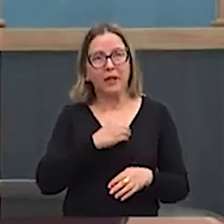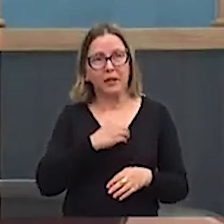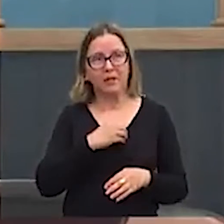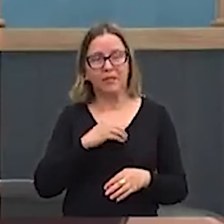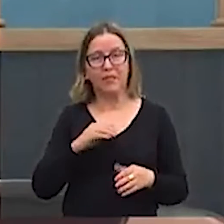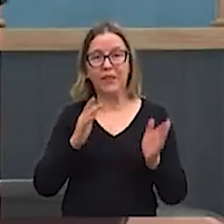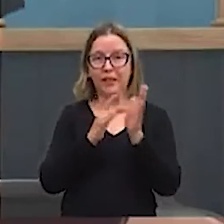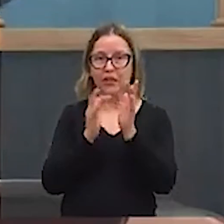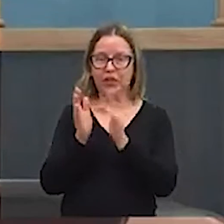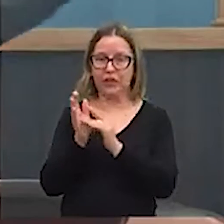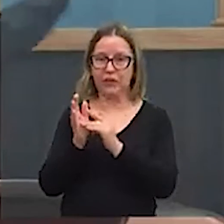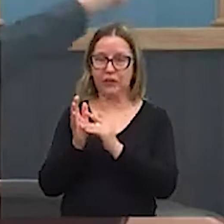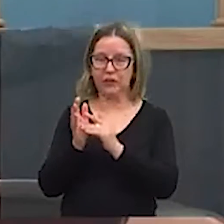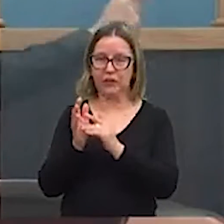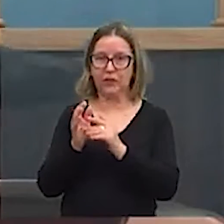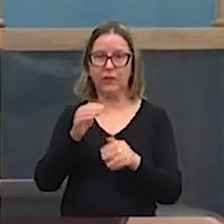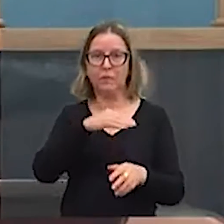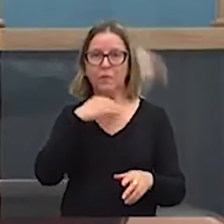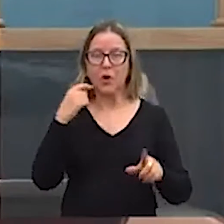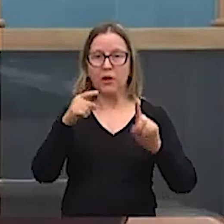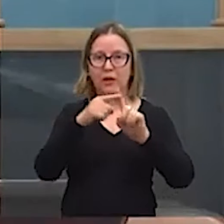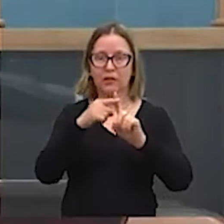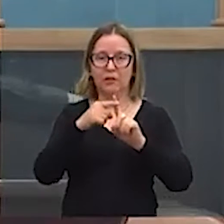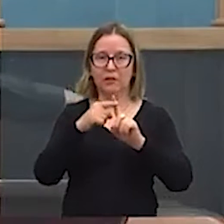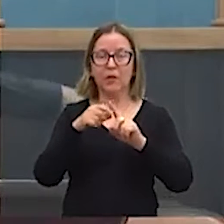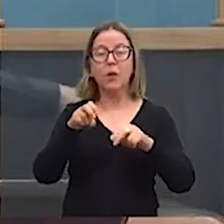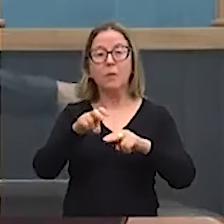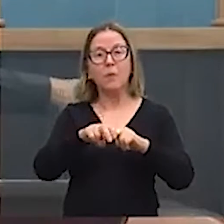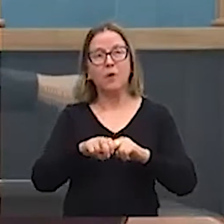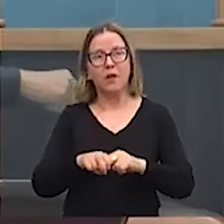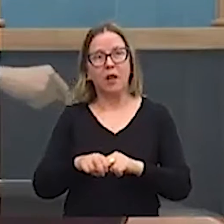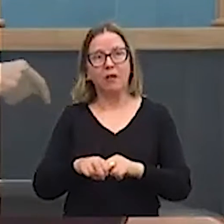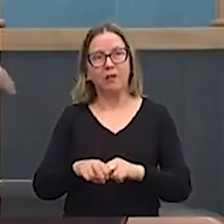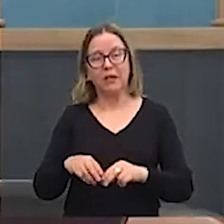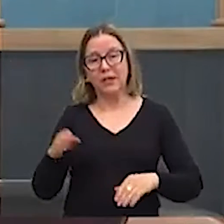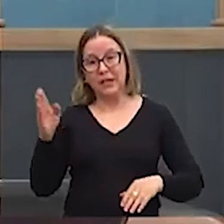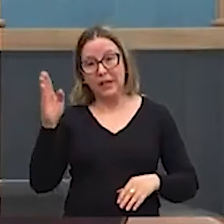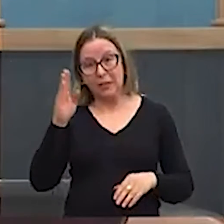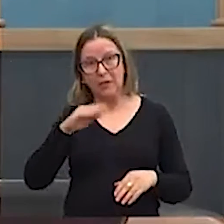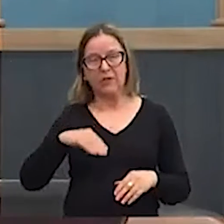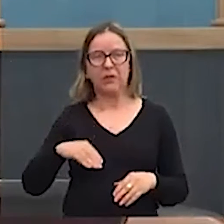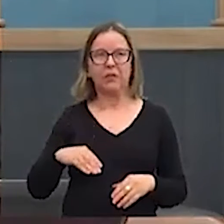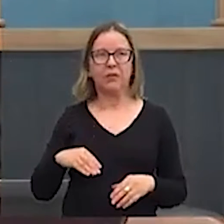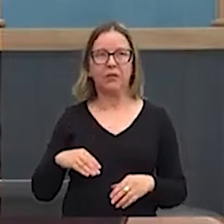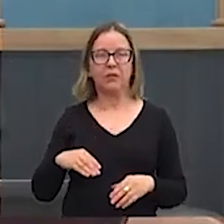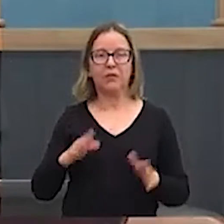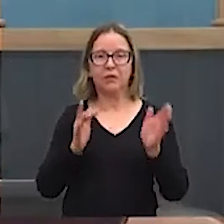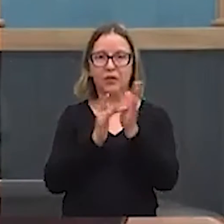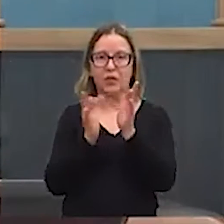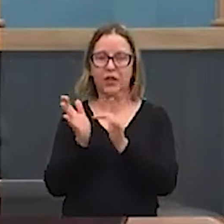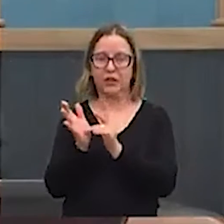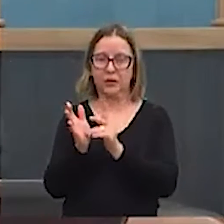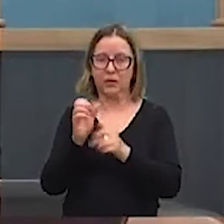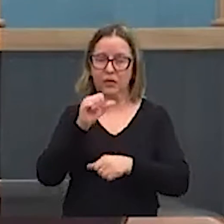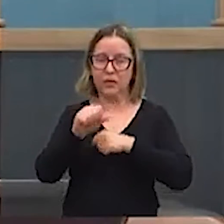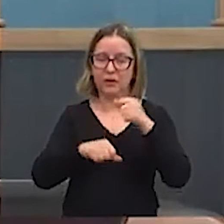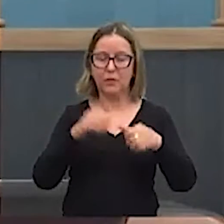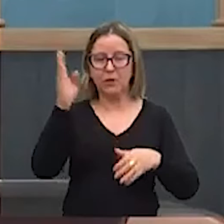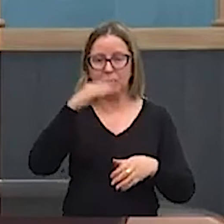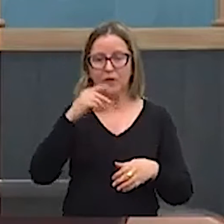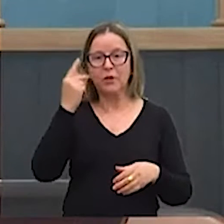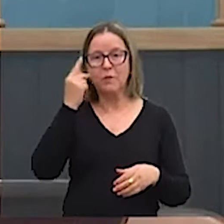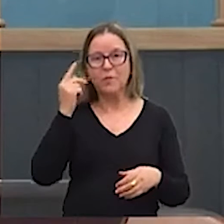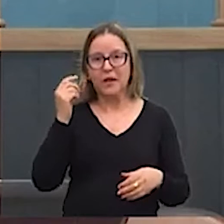Jesus foi para uma cruz por causa desta maldição. Ele se tornou maldito para que nele